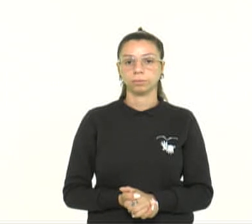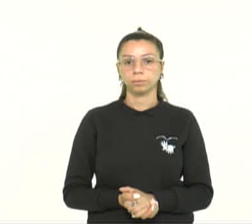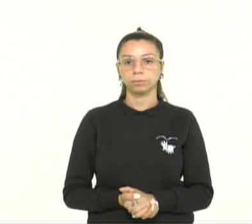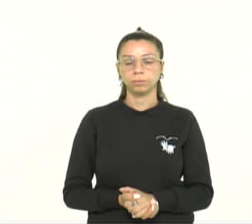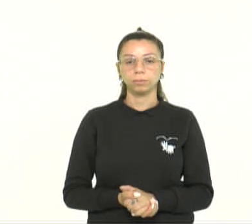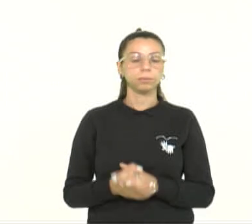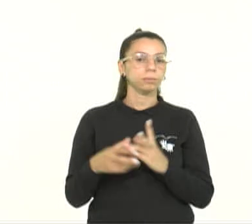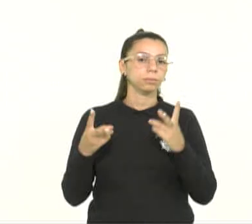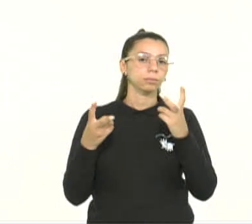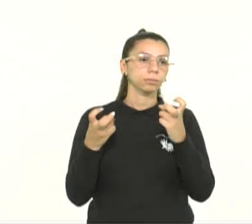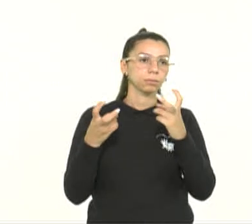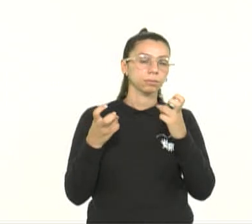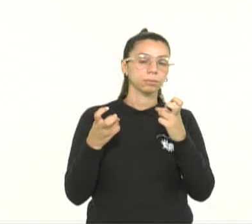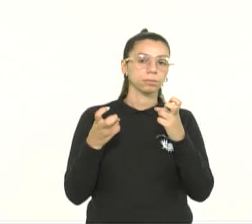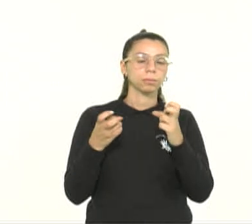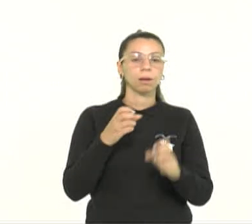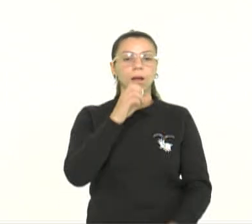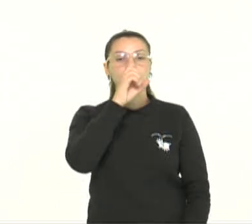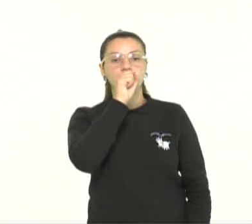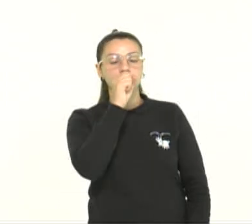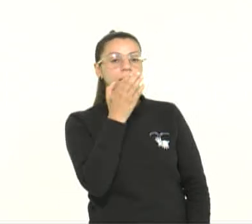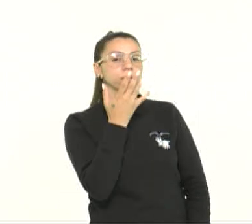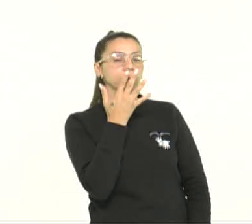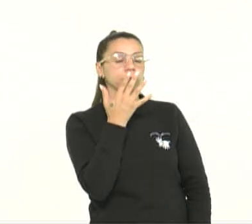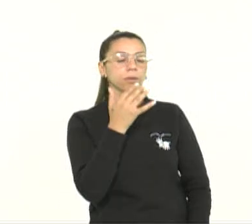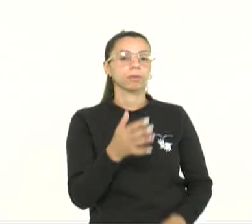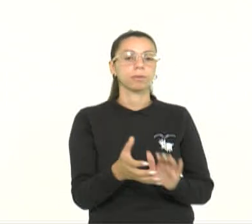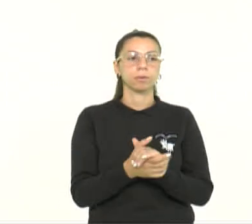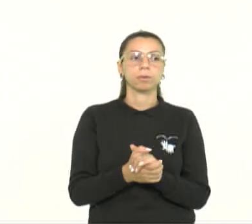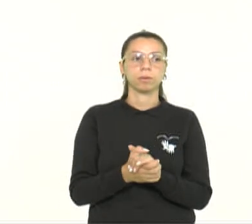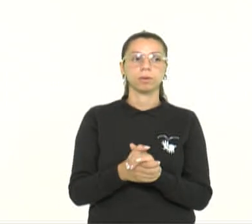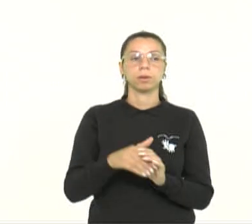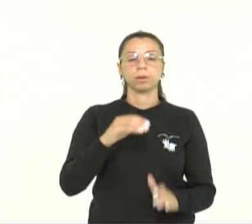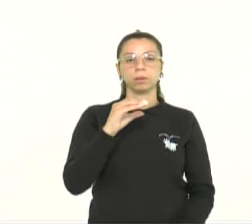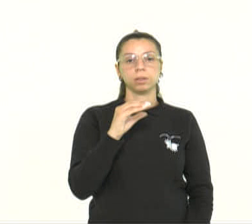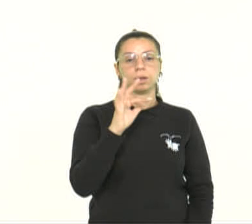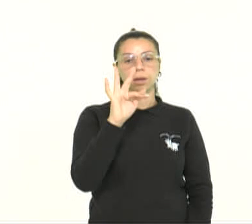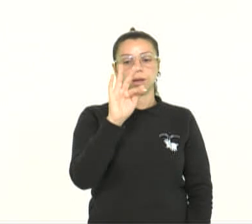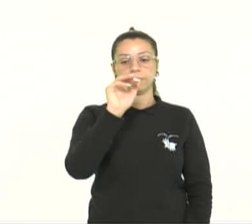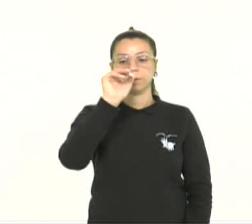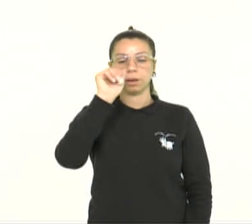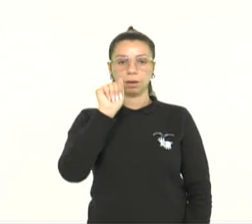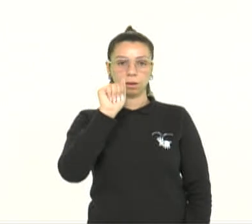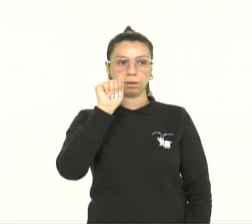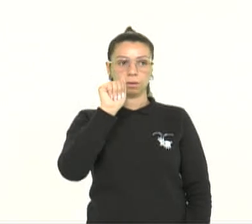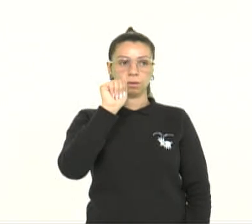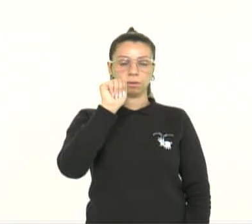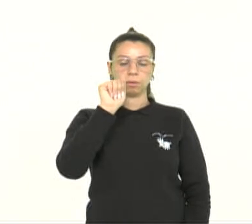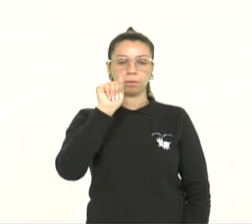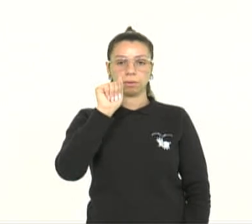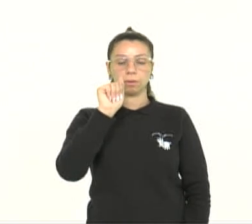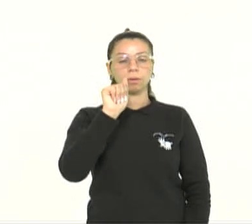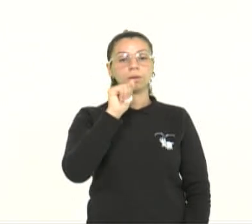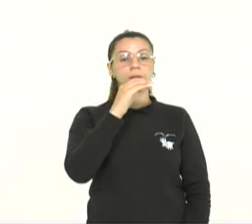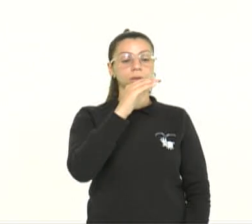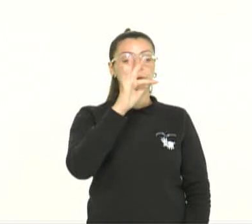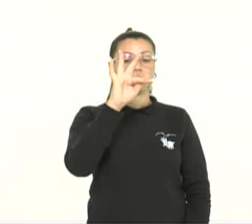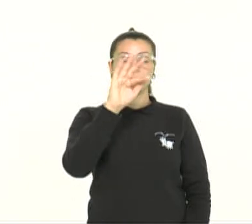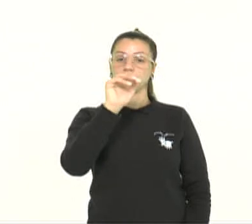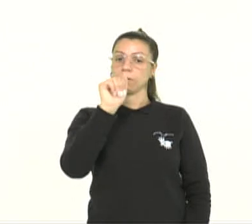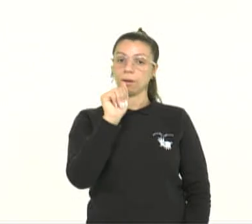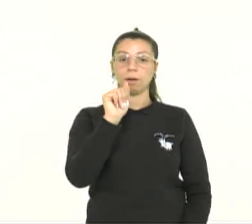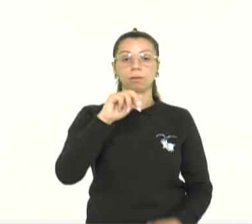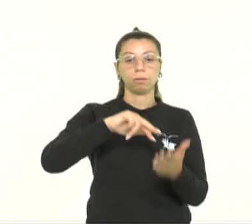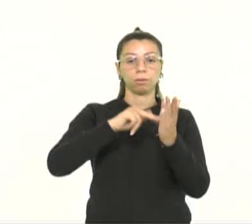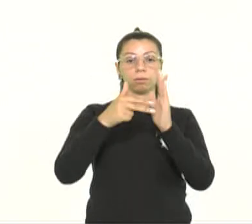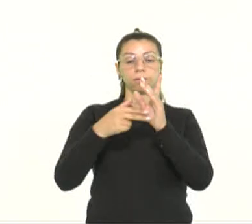ó, que em laranja nós temos o clima CFA, em laranja, e o clima CFA com verão